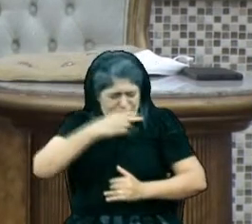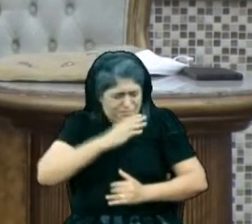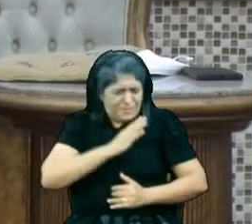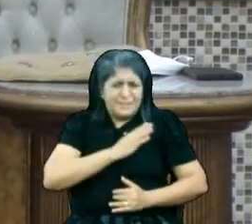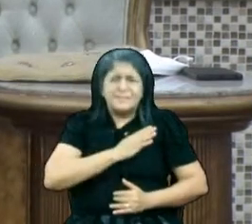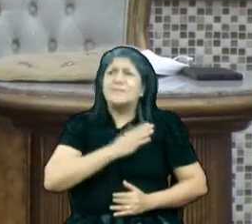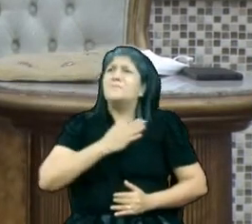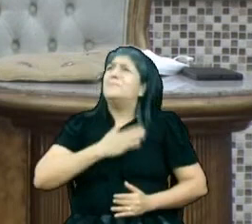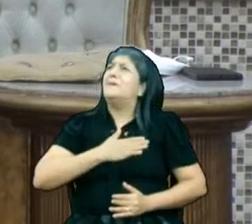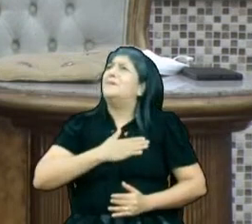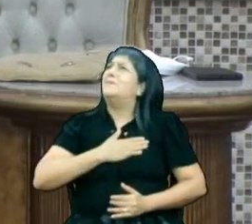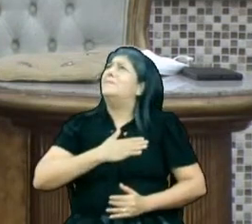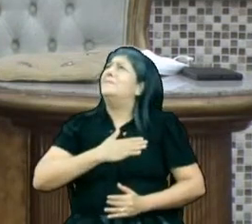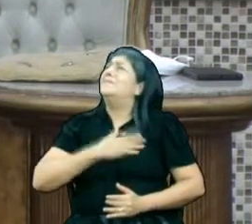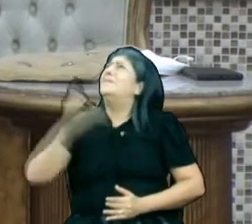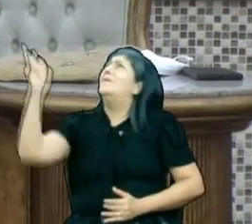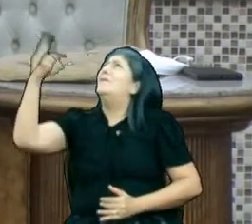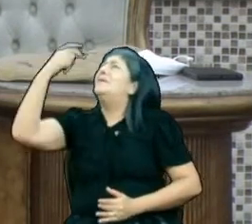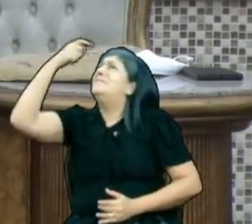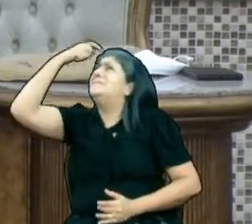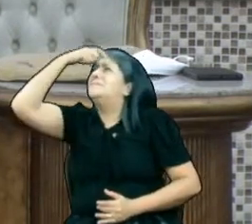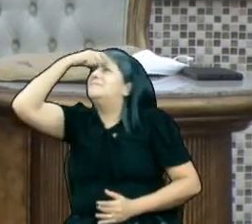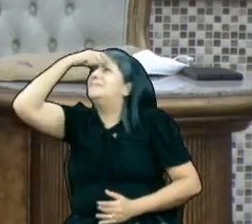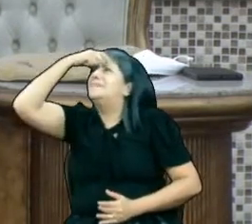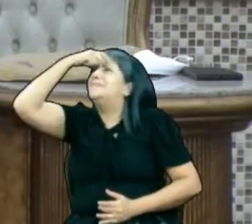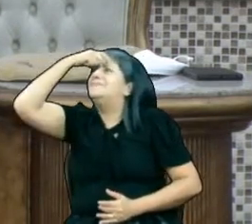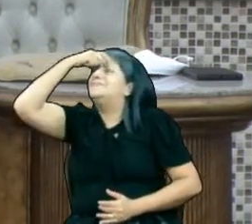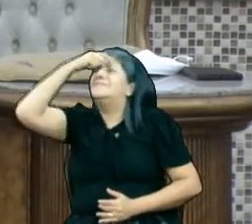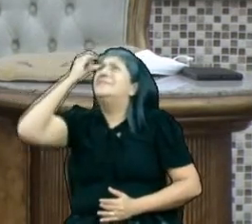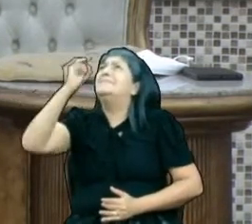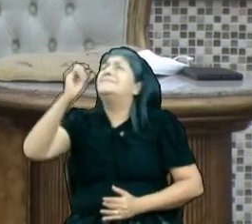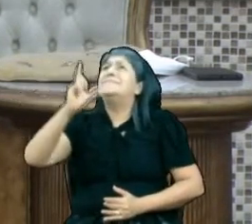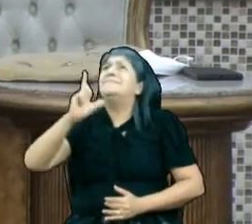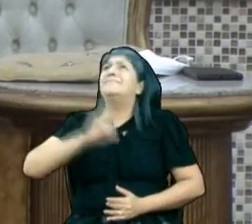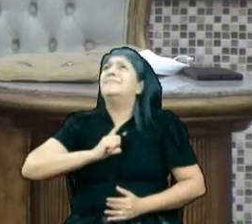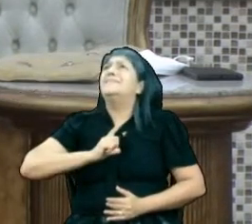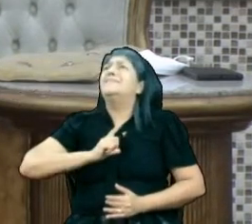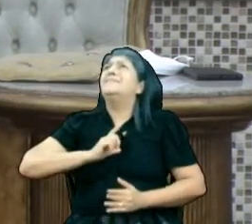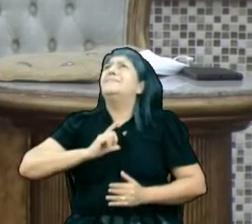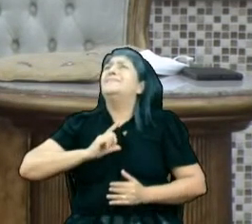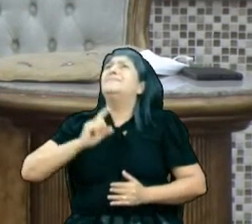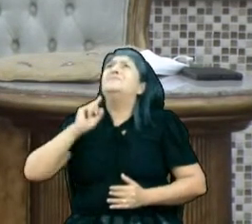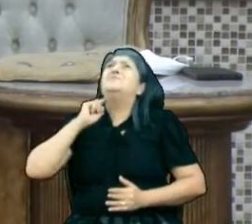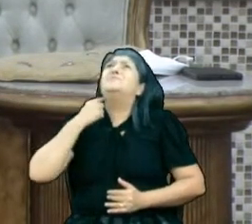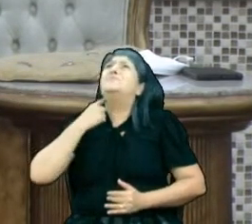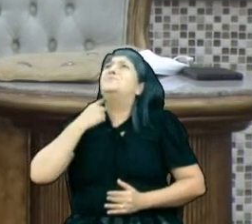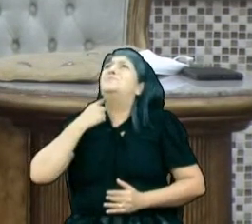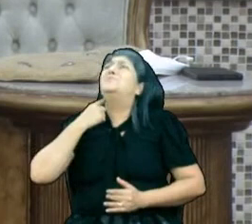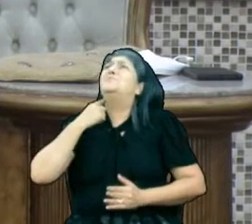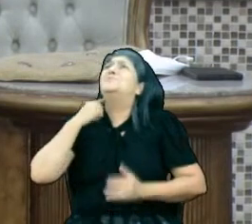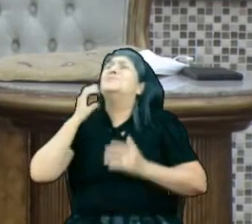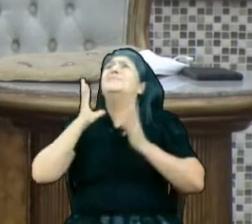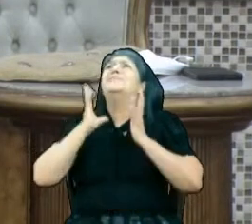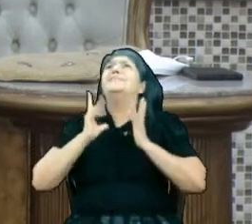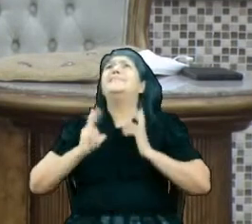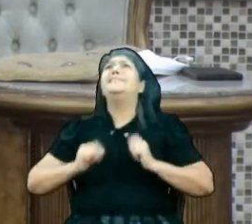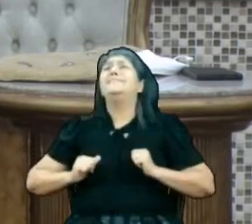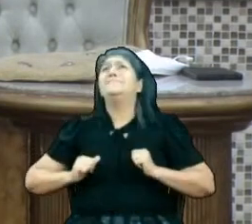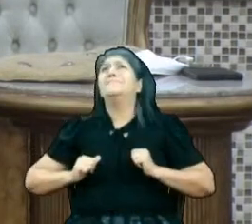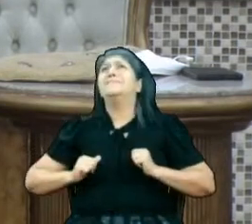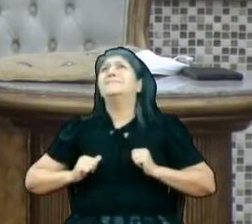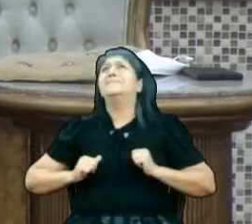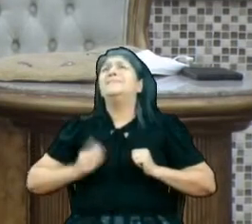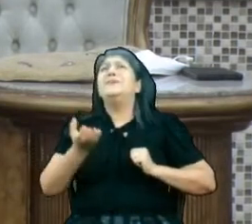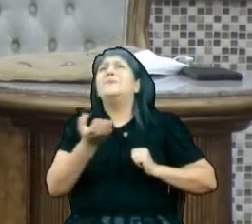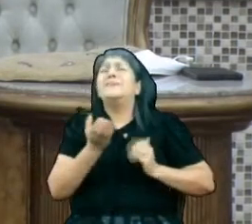mente ver ver se alguma coisa suja que dentro e o Senhor venha a se mover Senhor venha tirar eu quero